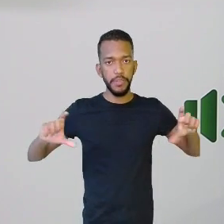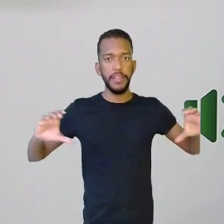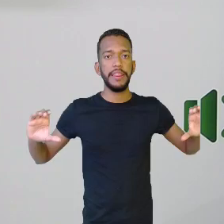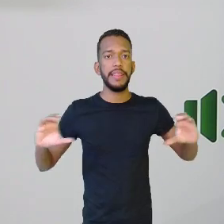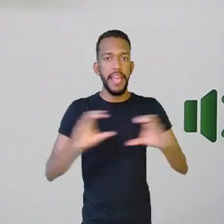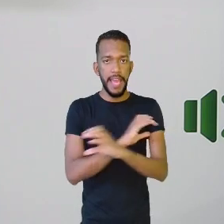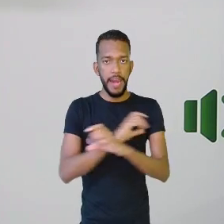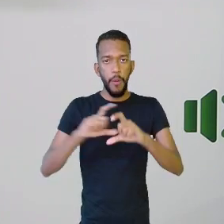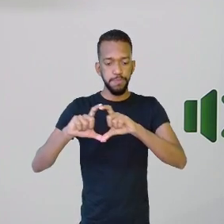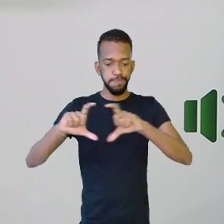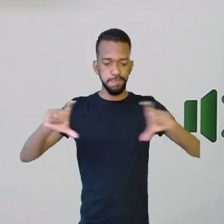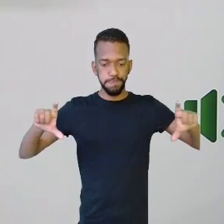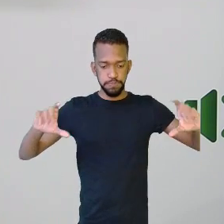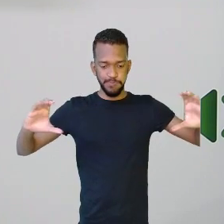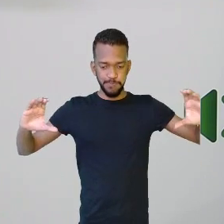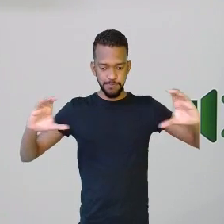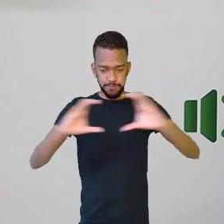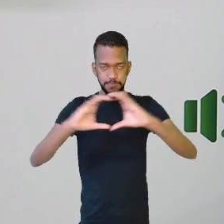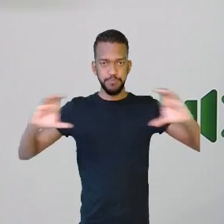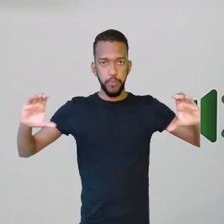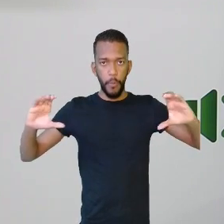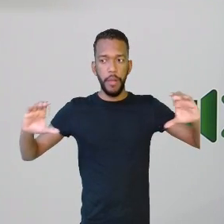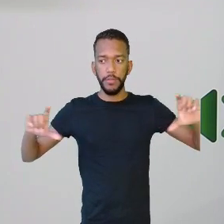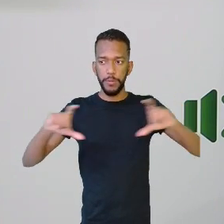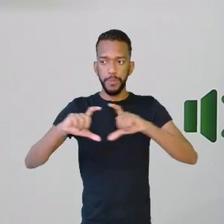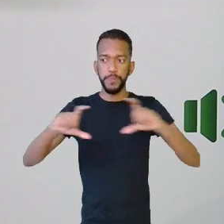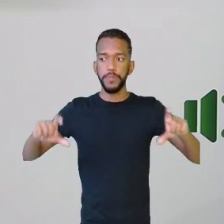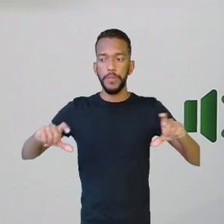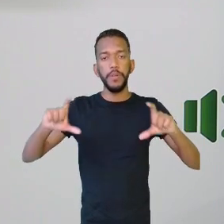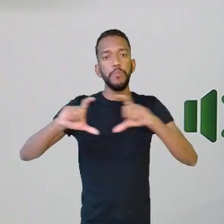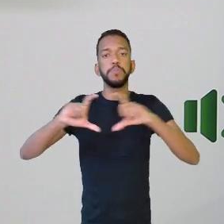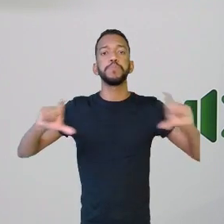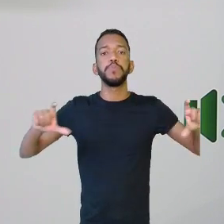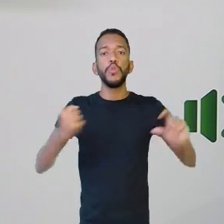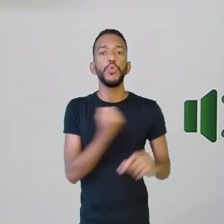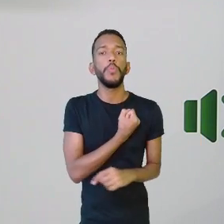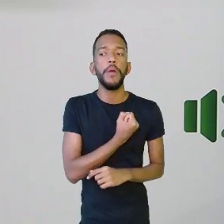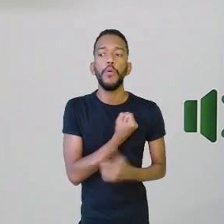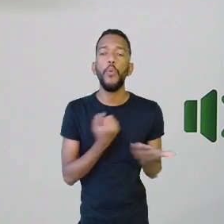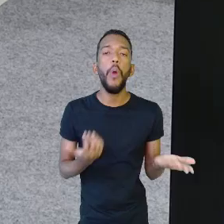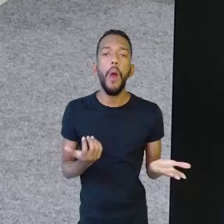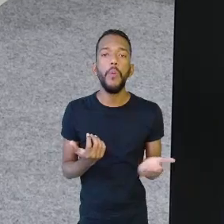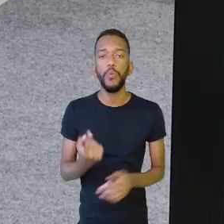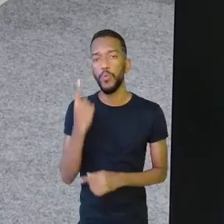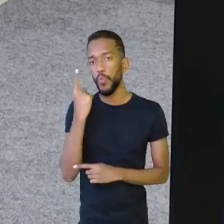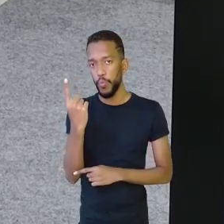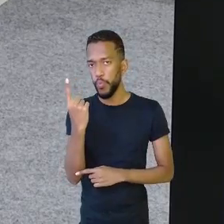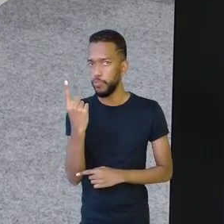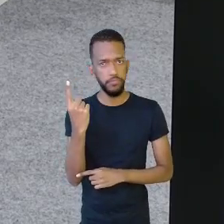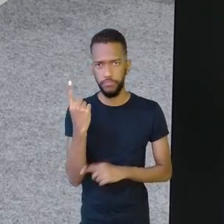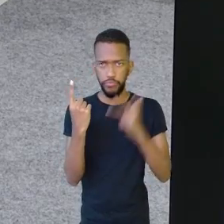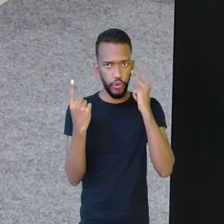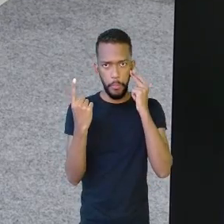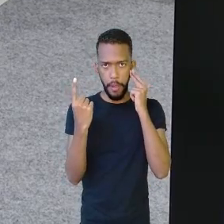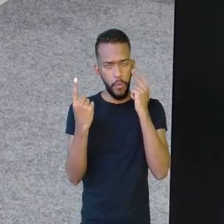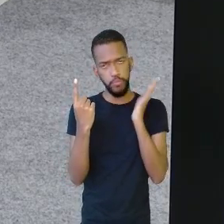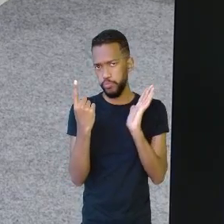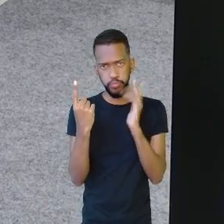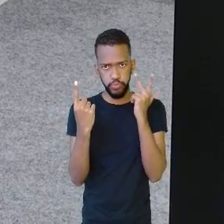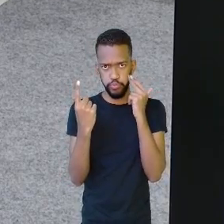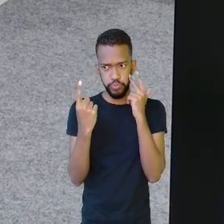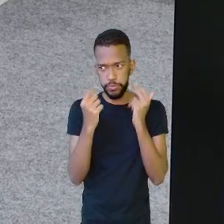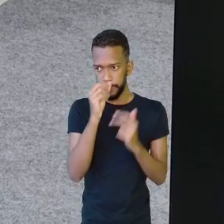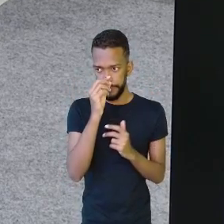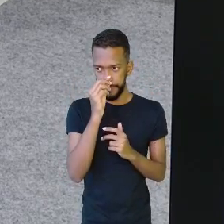barra está inteira, olha só o número que eu represento inteiro. 1 inteiro, correto? Olha